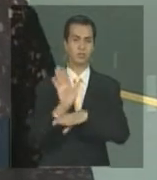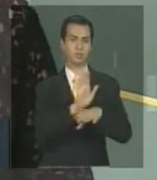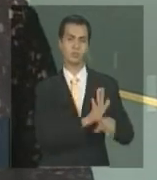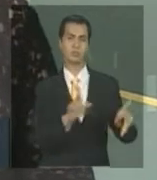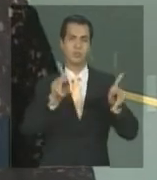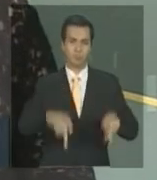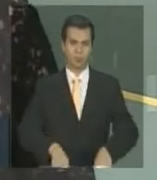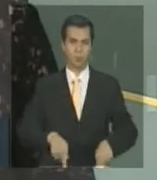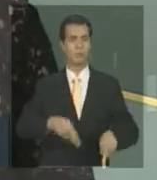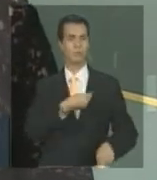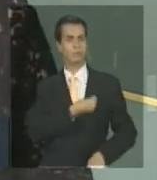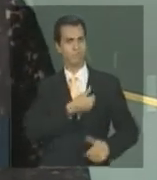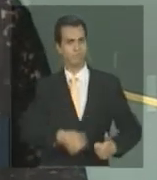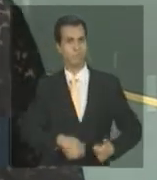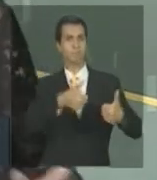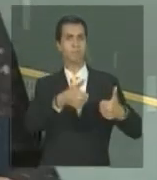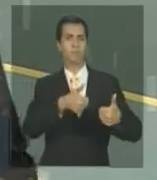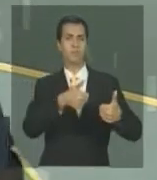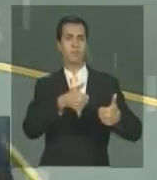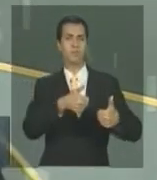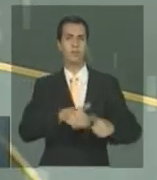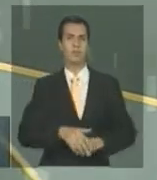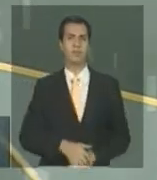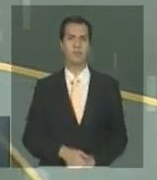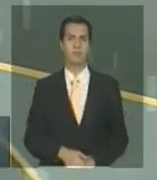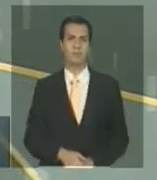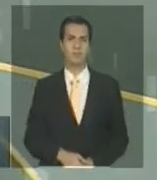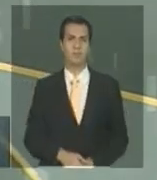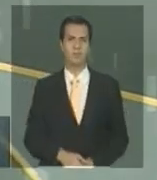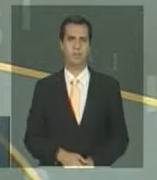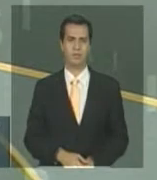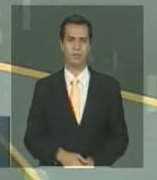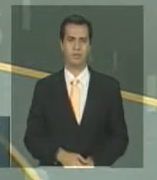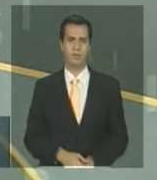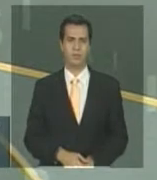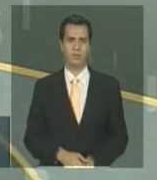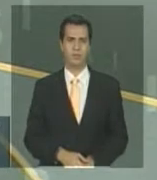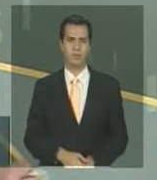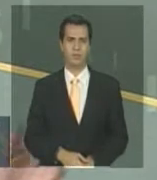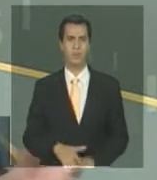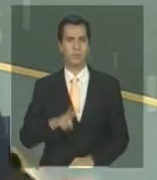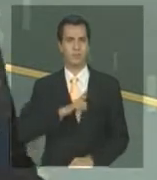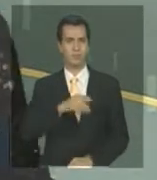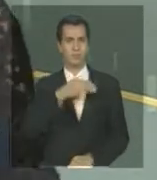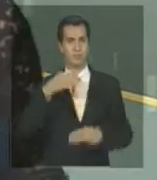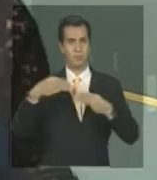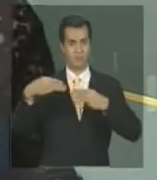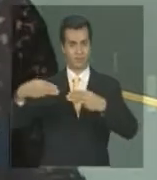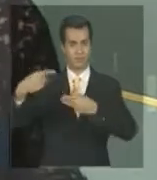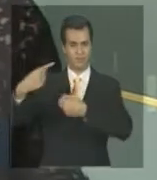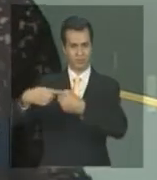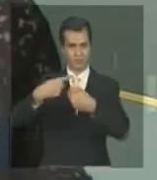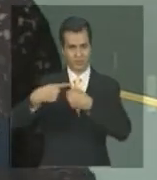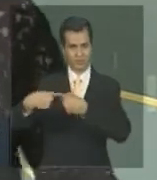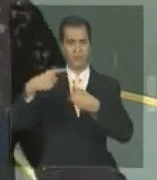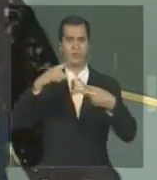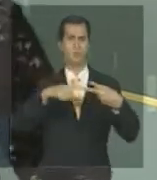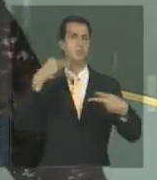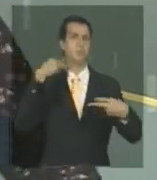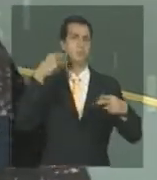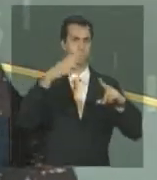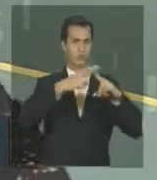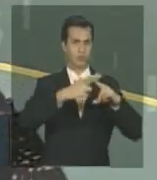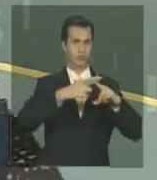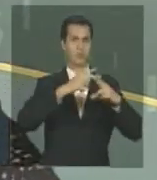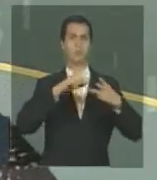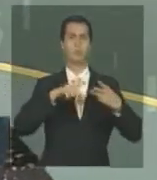nosso povo está nas mãos do Ministério das Cidades, da Caixa Econômica Federal e